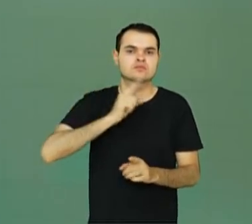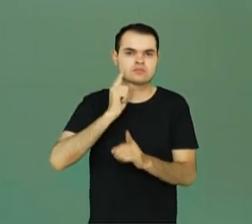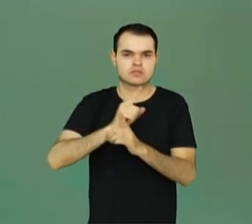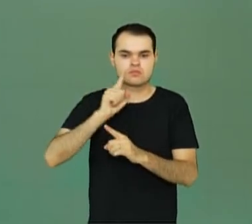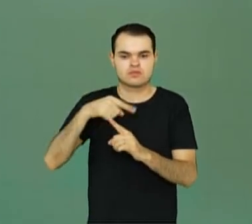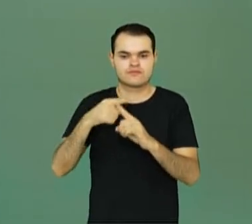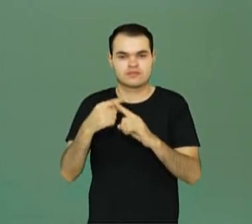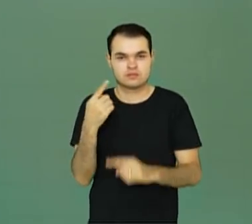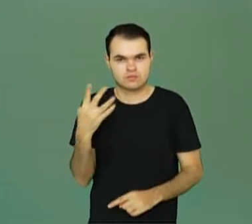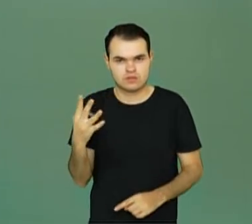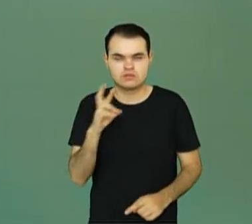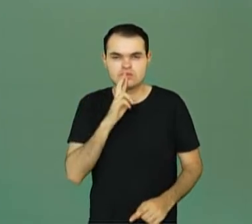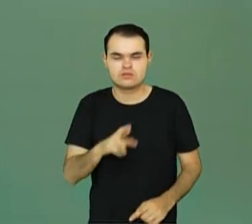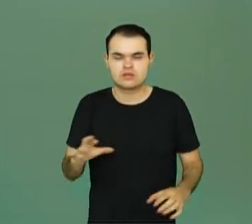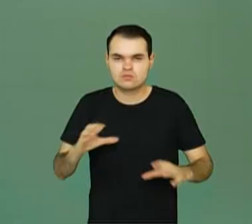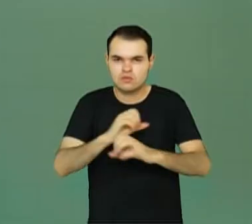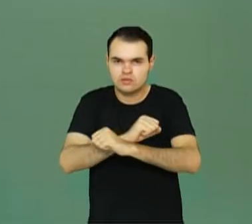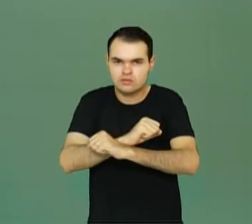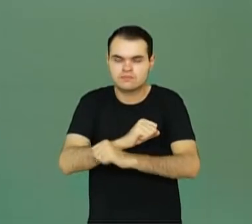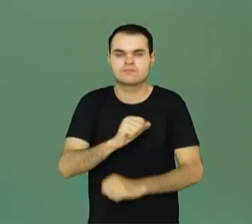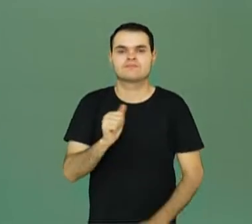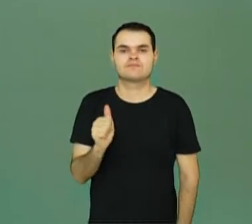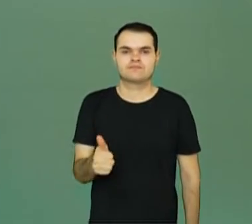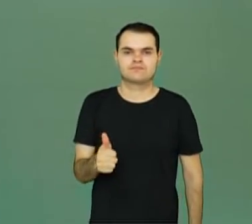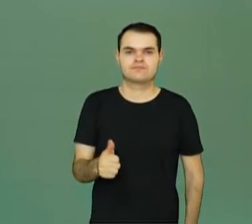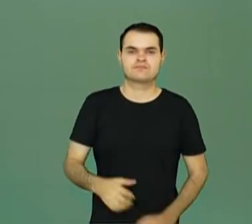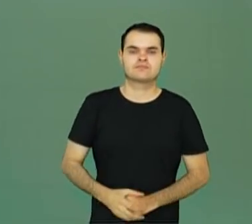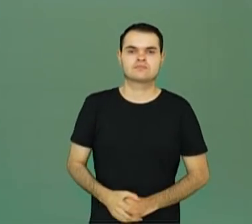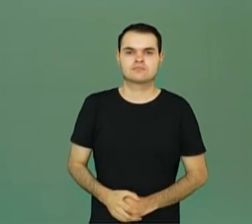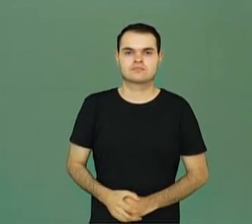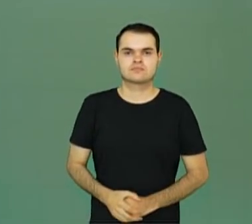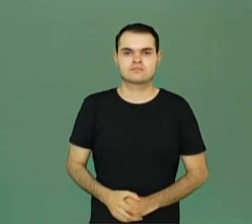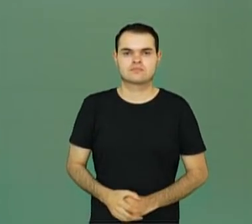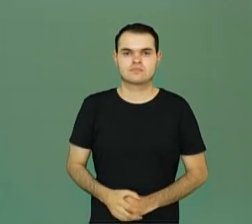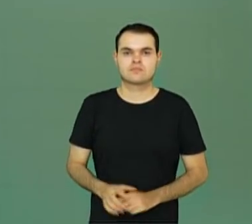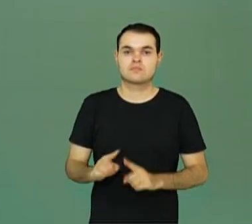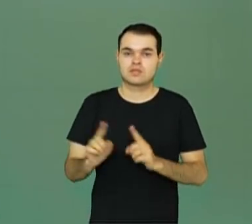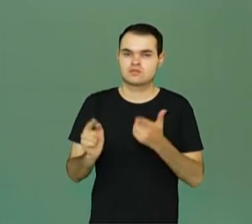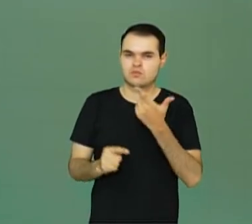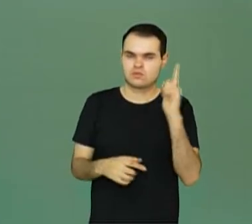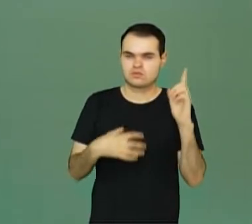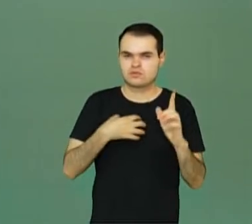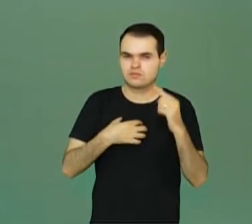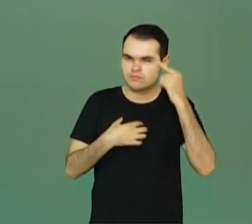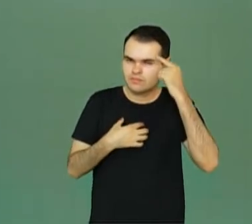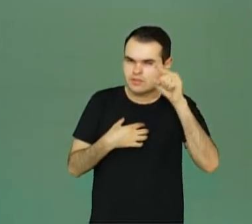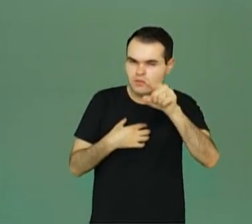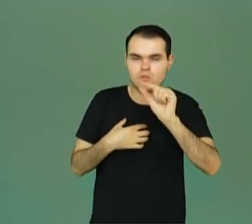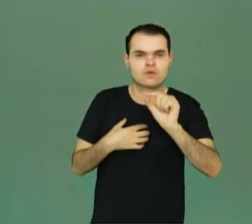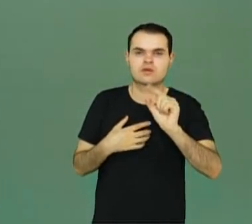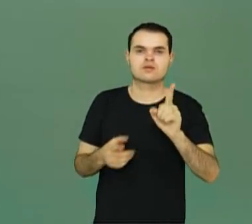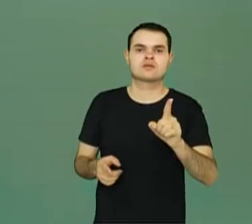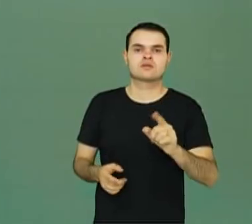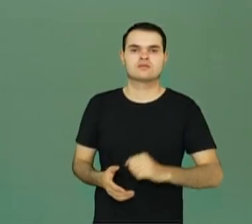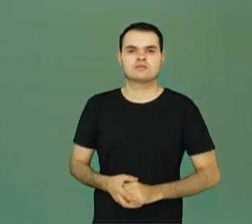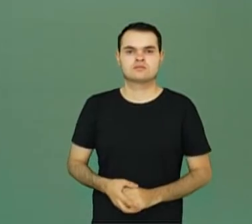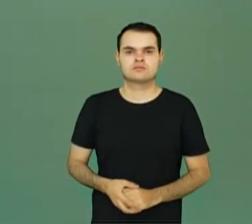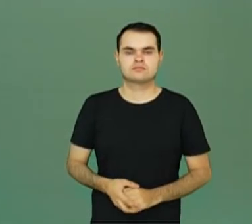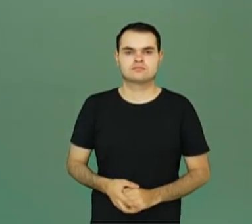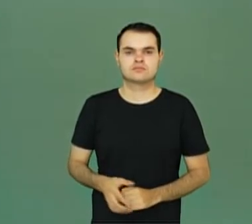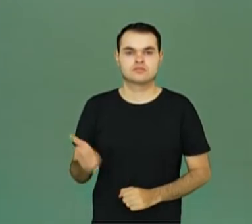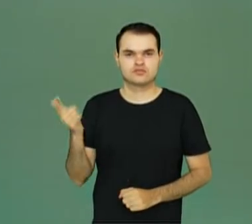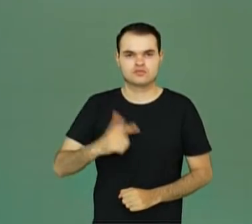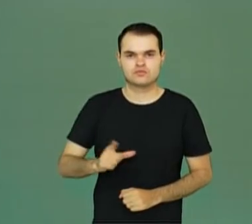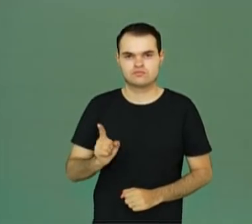4 e você tem o resultado total. Certo? A outra maneira de você pensar é o seguinte. Vamos olhar para as diagonais